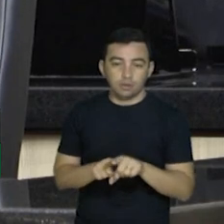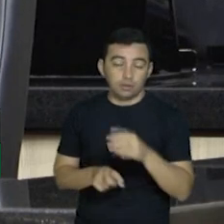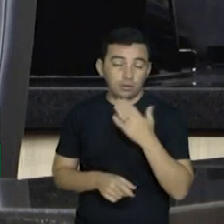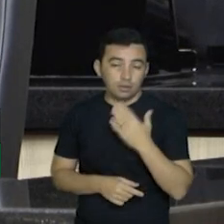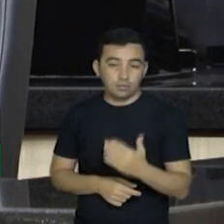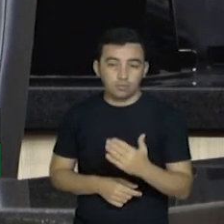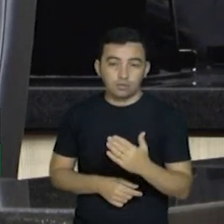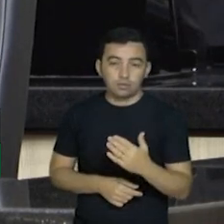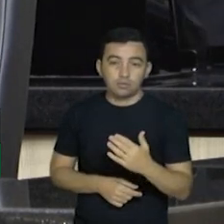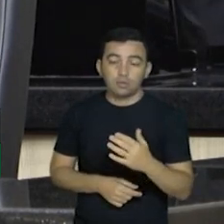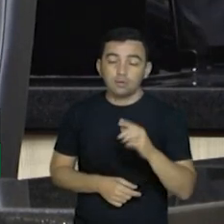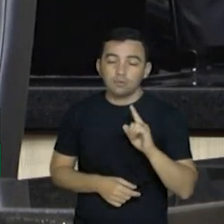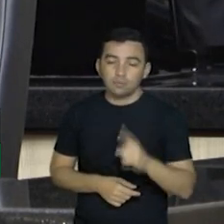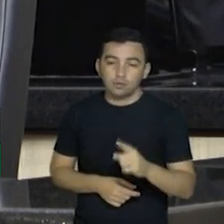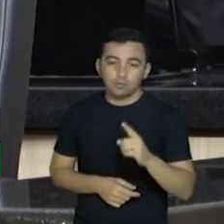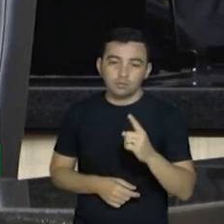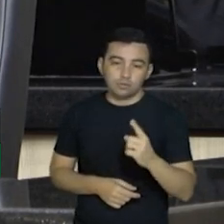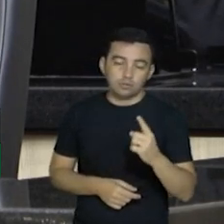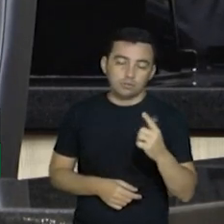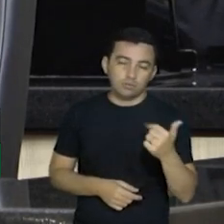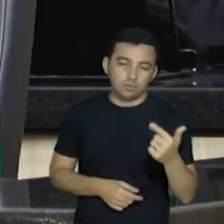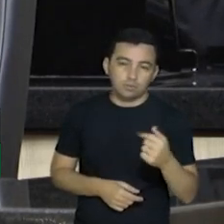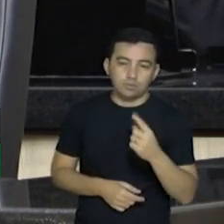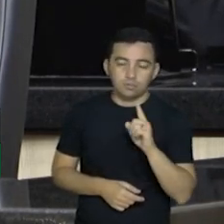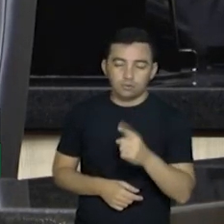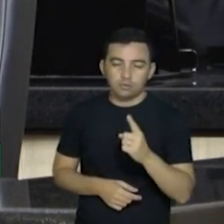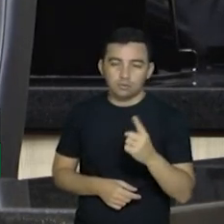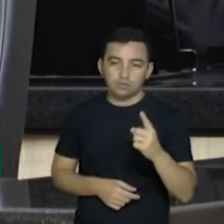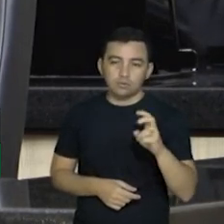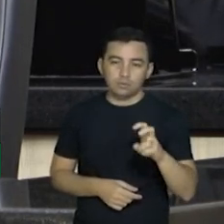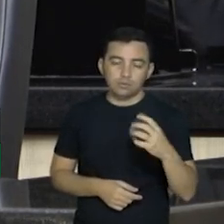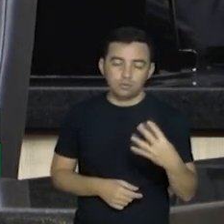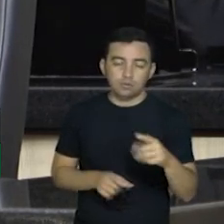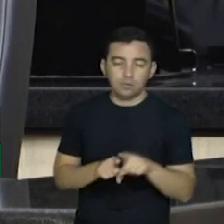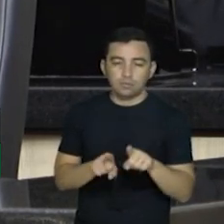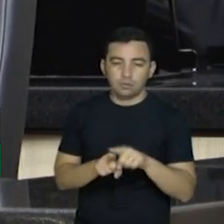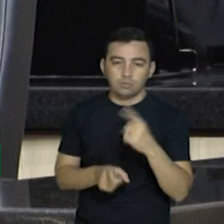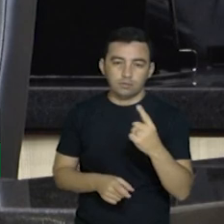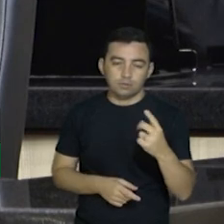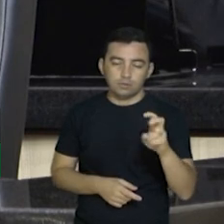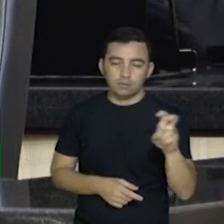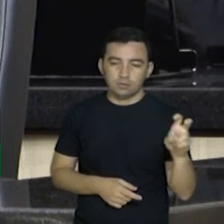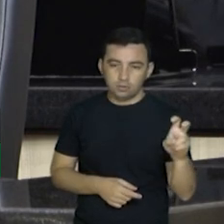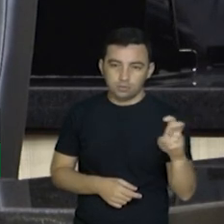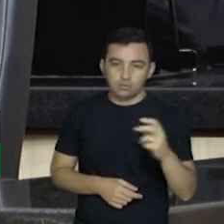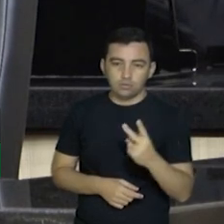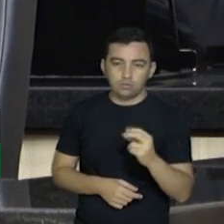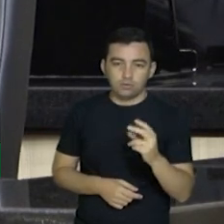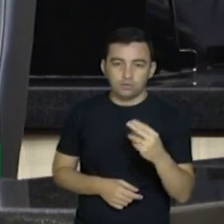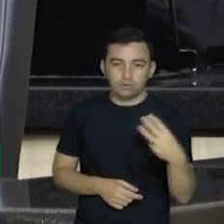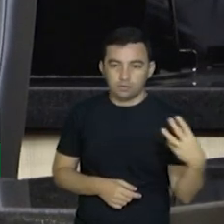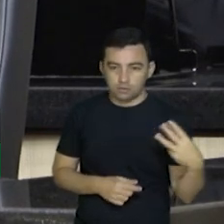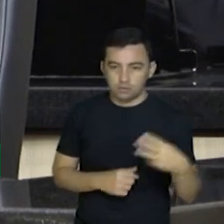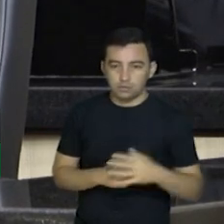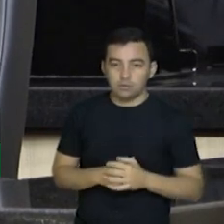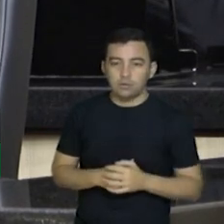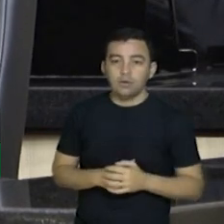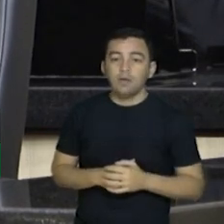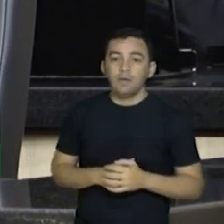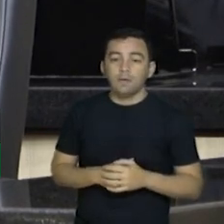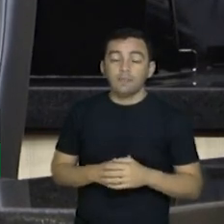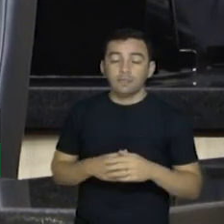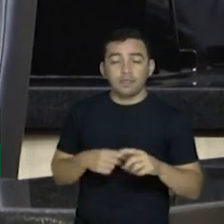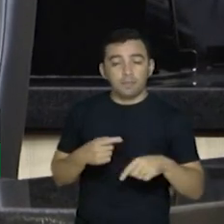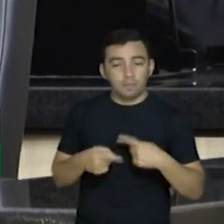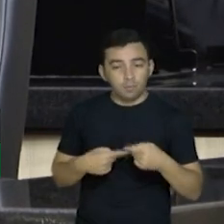números 1112 1.154 E 1155 de 2023 na sequência o senhor